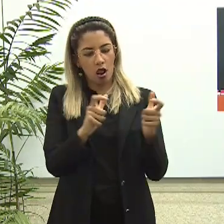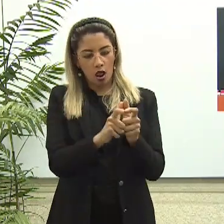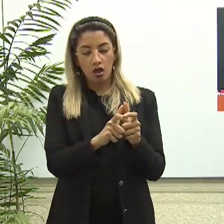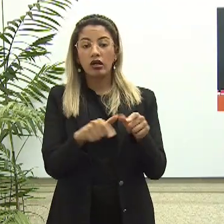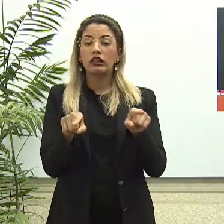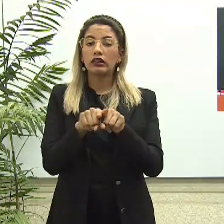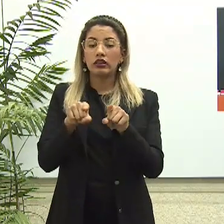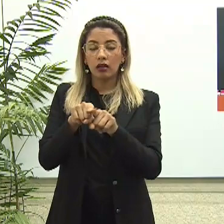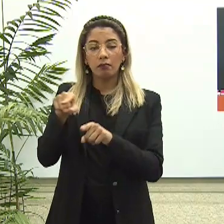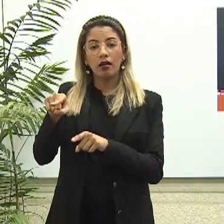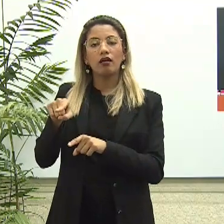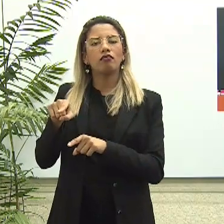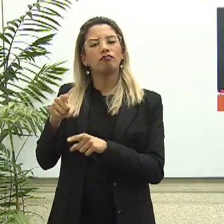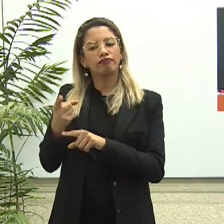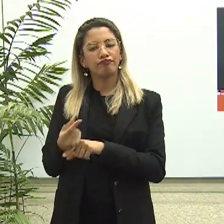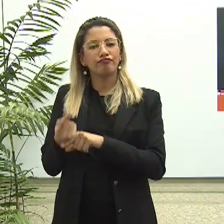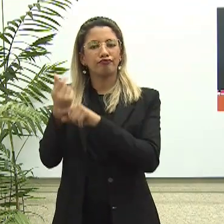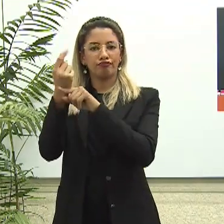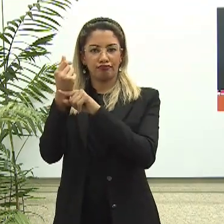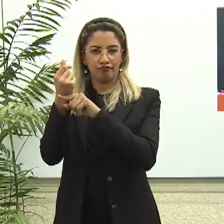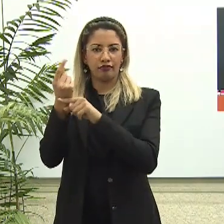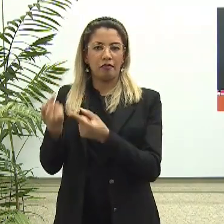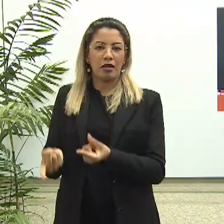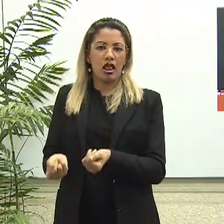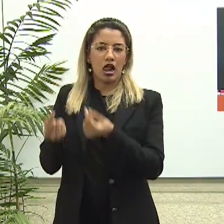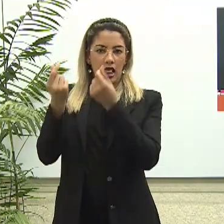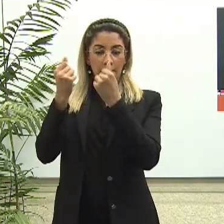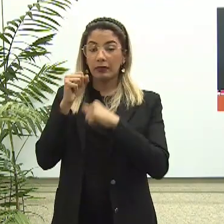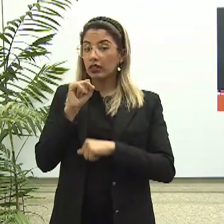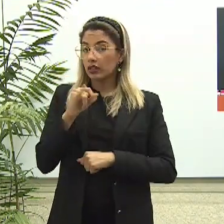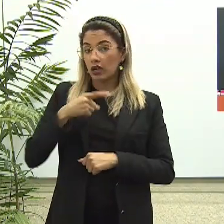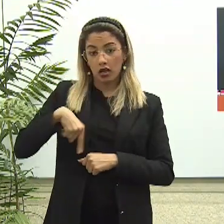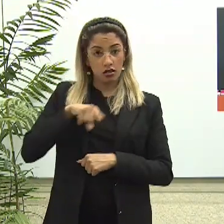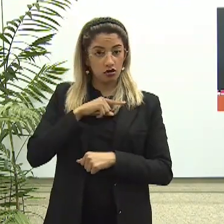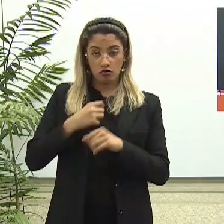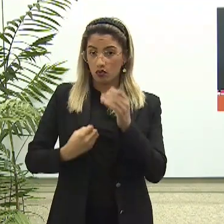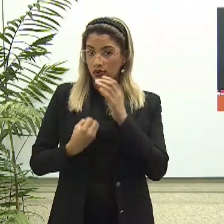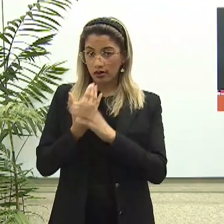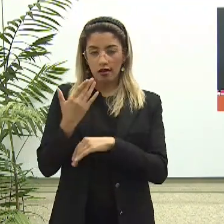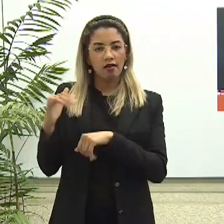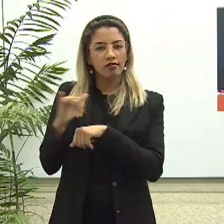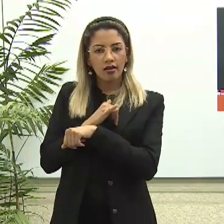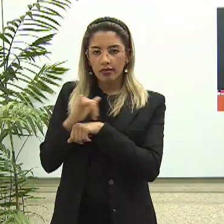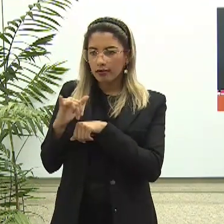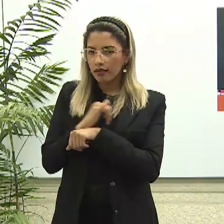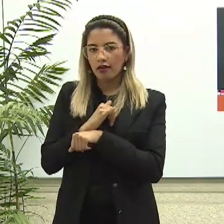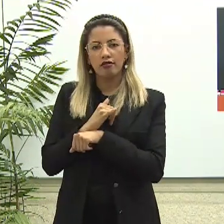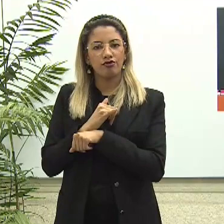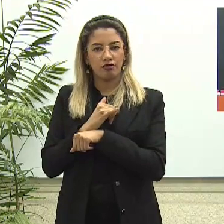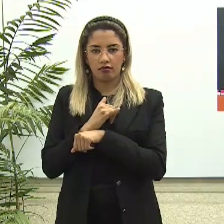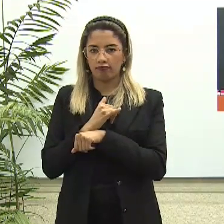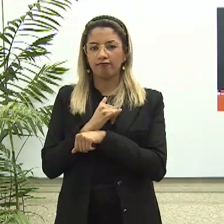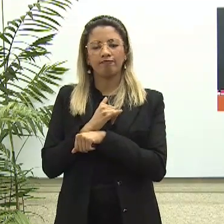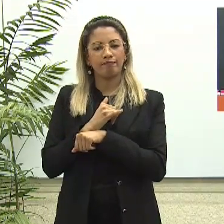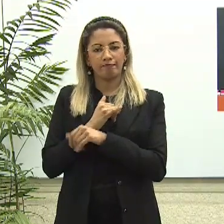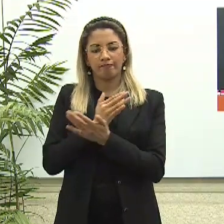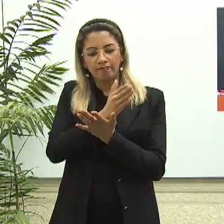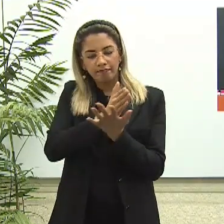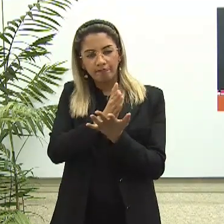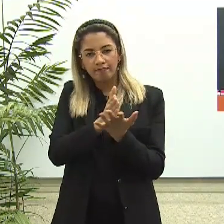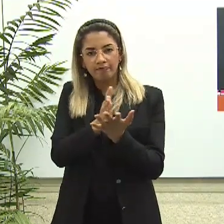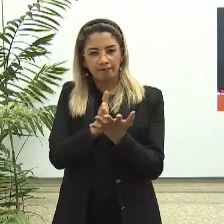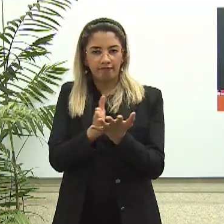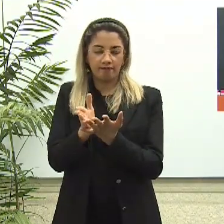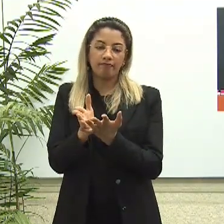mais concentração de Capital se nós não fizermos também modelos alternativos e essa é a minha defesa a